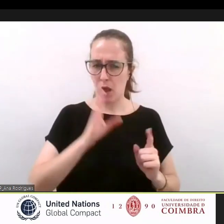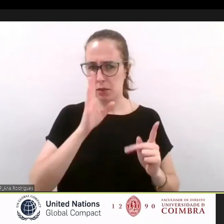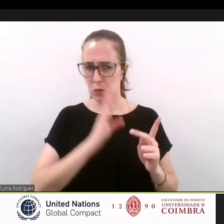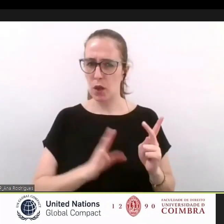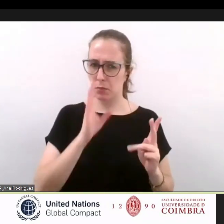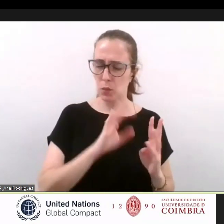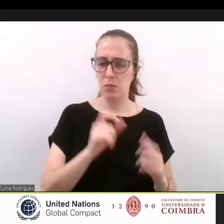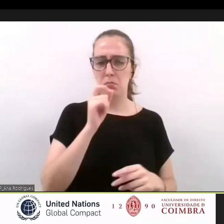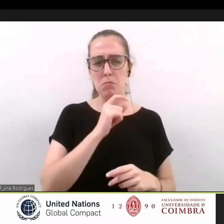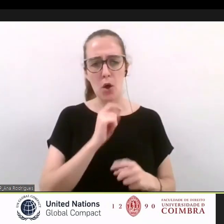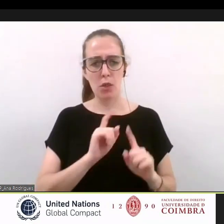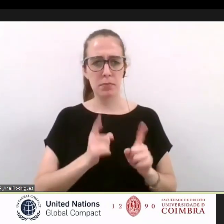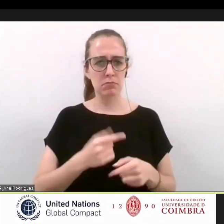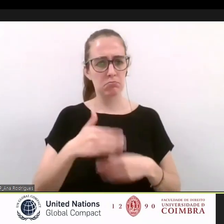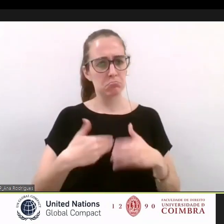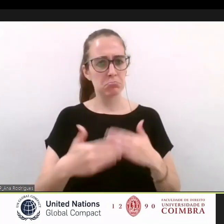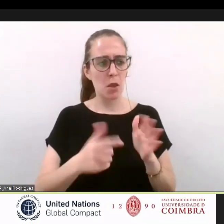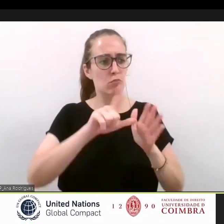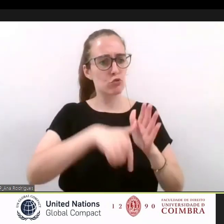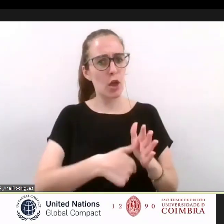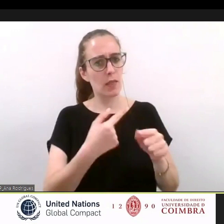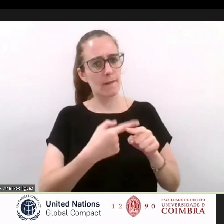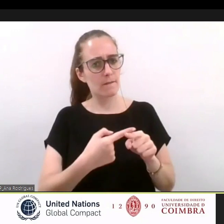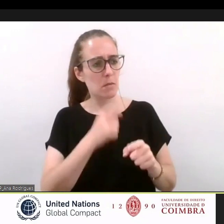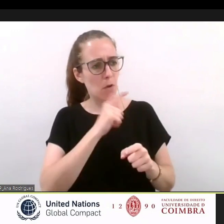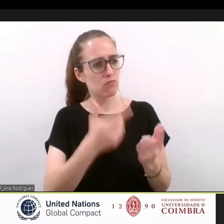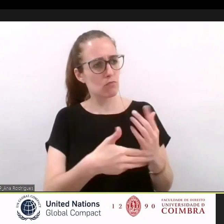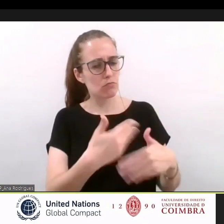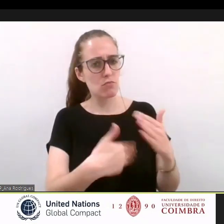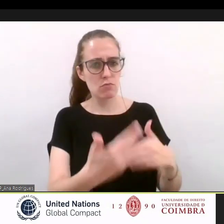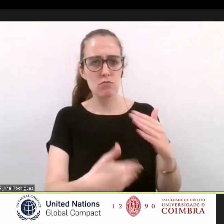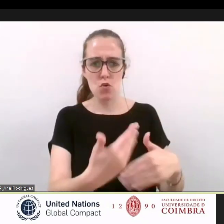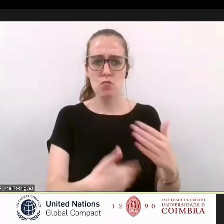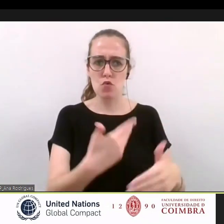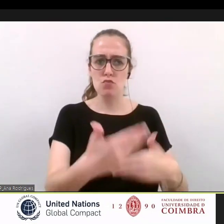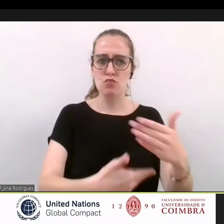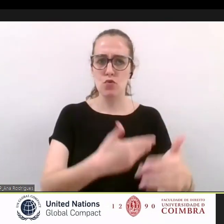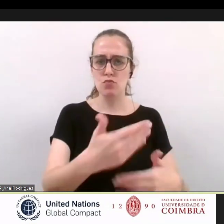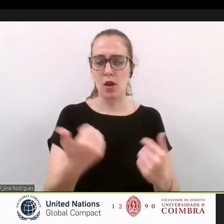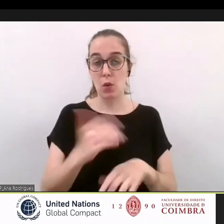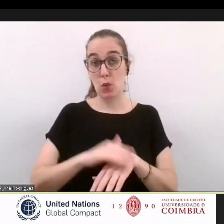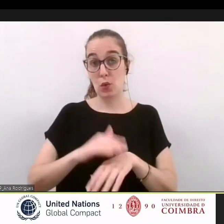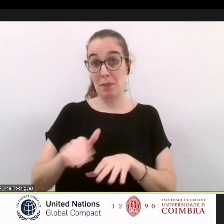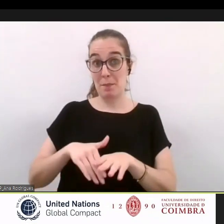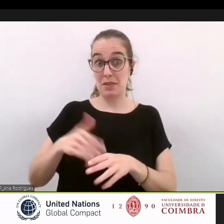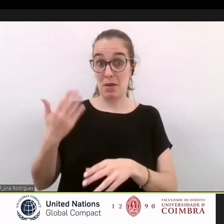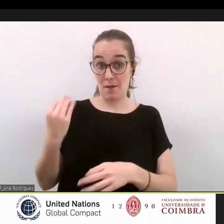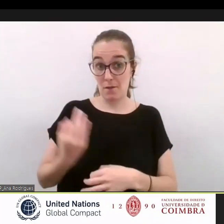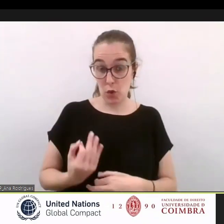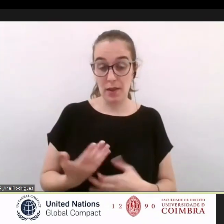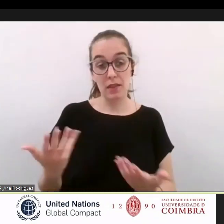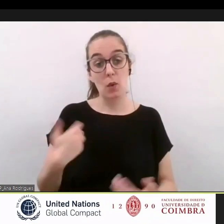perceber que podem participar e ver projetos muito concretos realizados a partir do seu envolvimento no orçamento